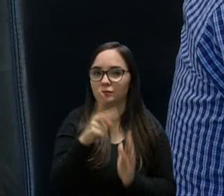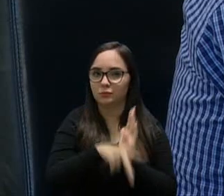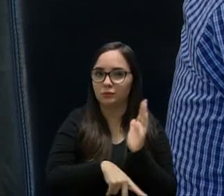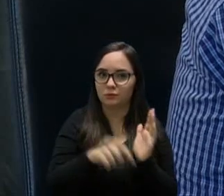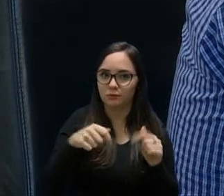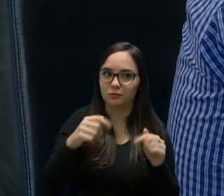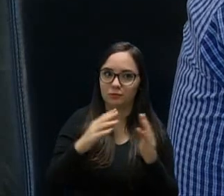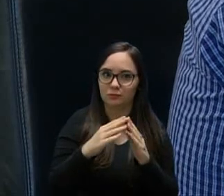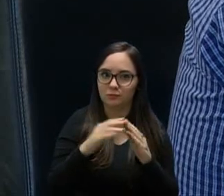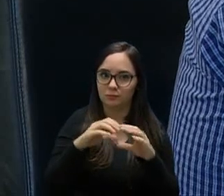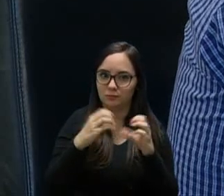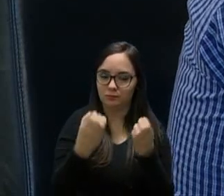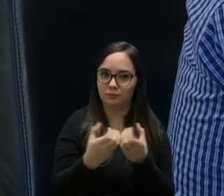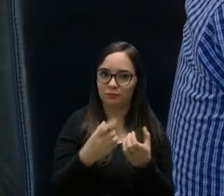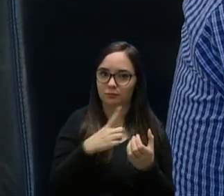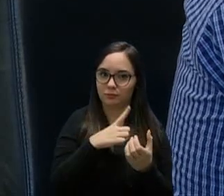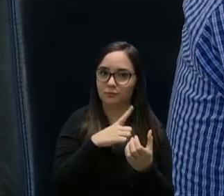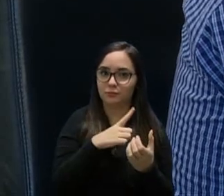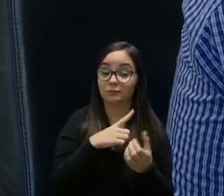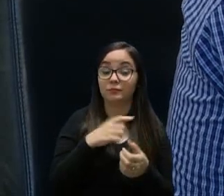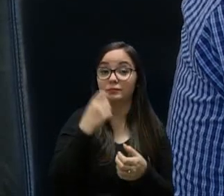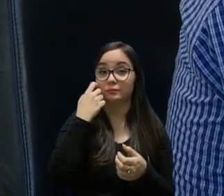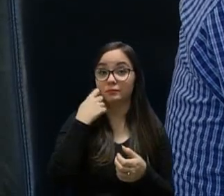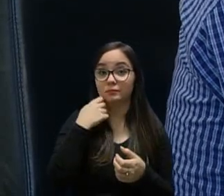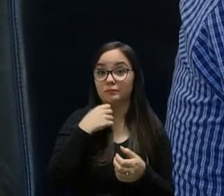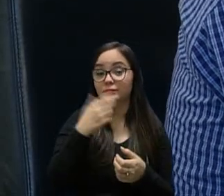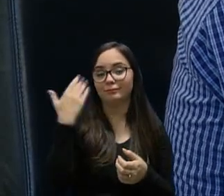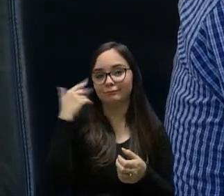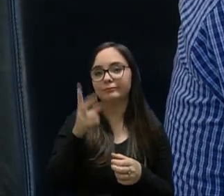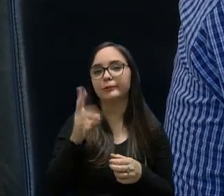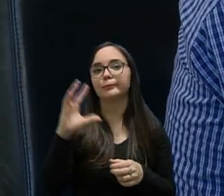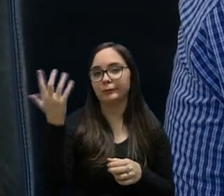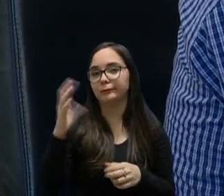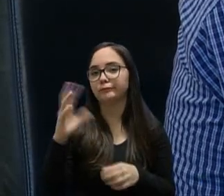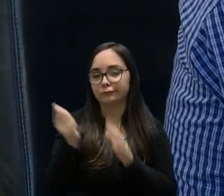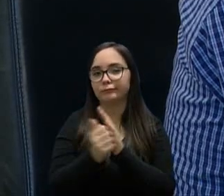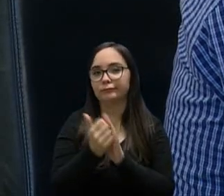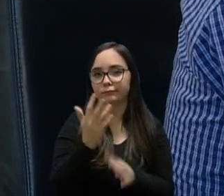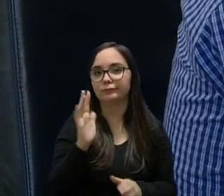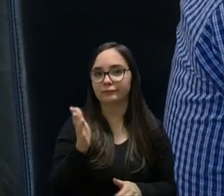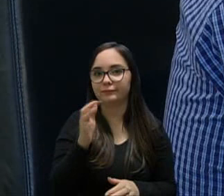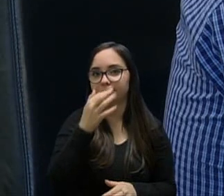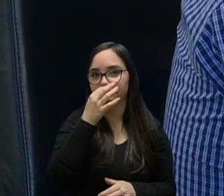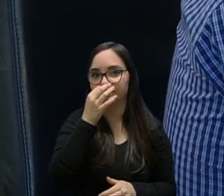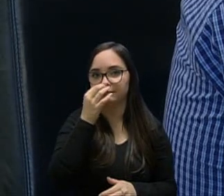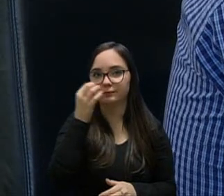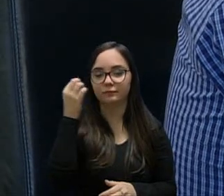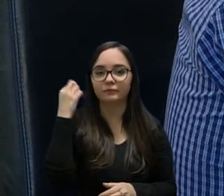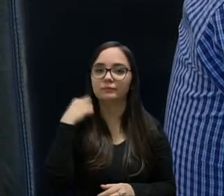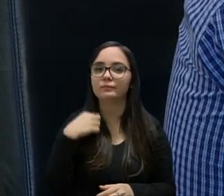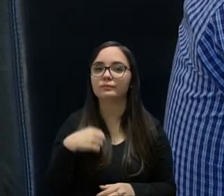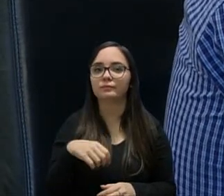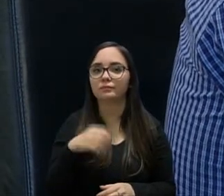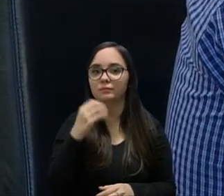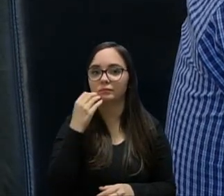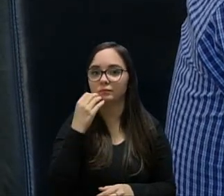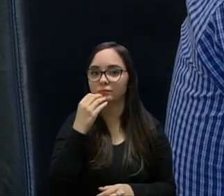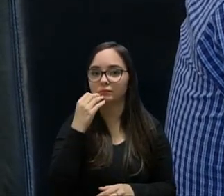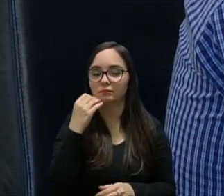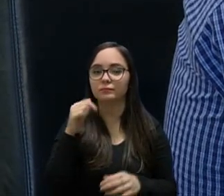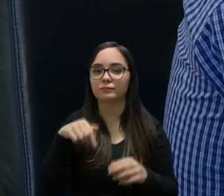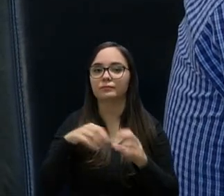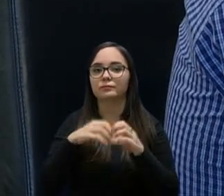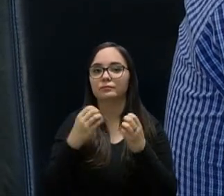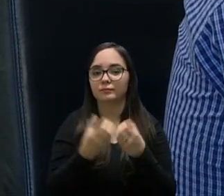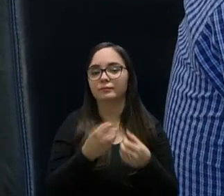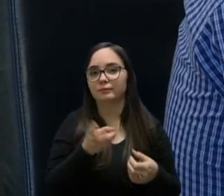vereador pele e historicamente isso sempre acontecia né vereador anselmo vereadora iara que a câmara